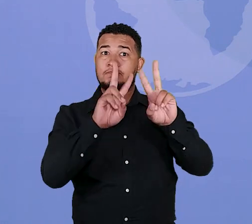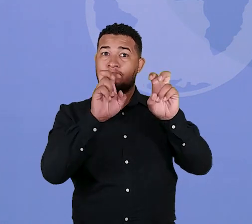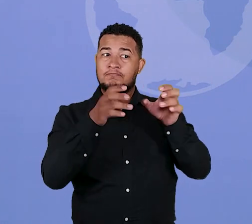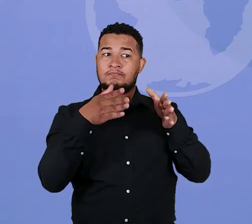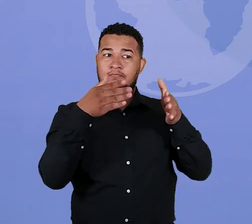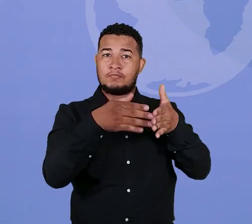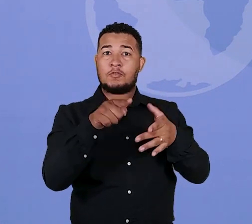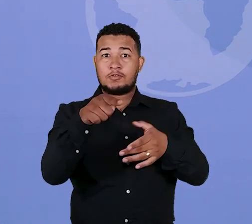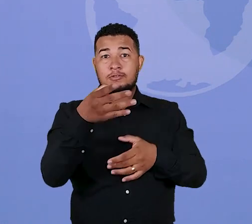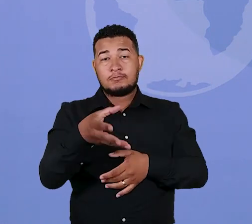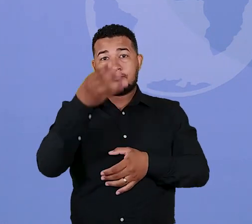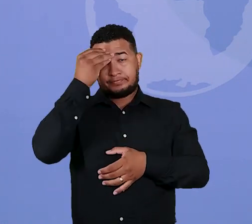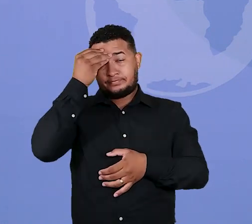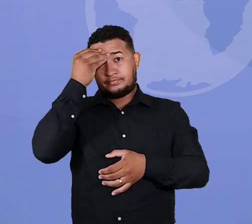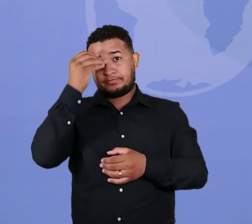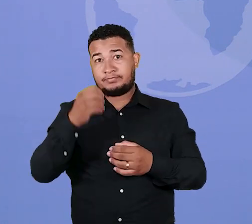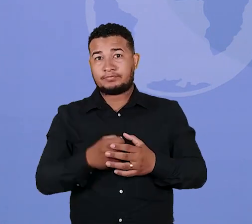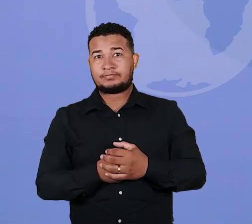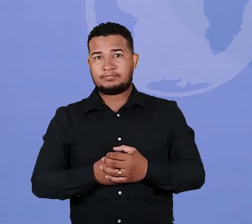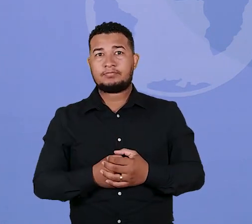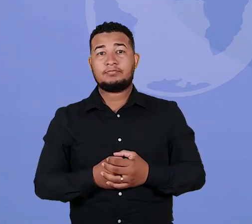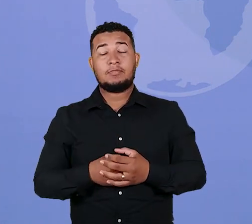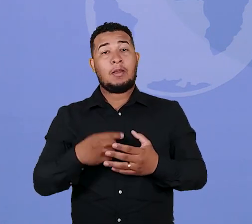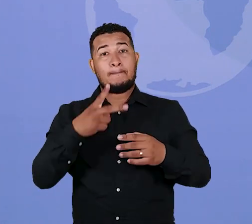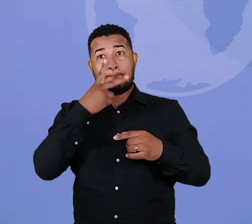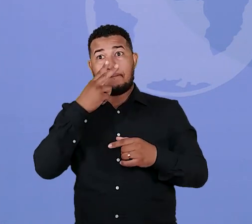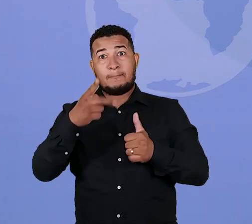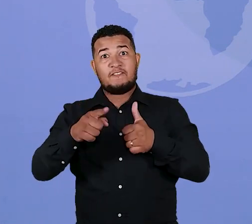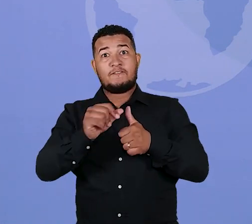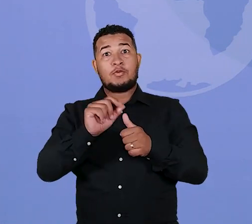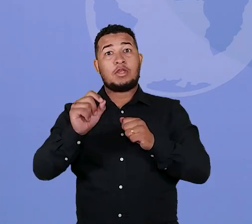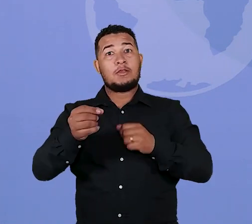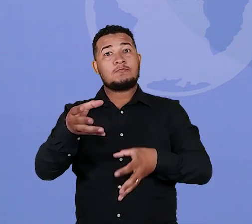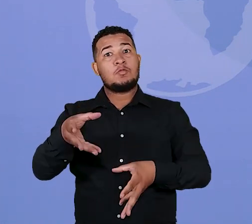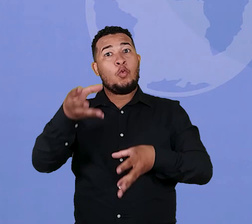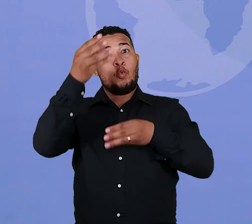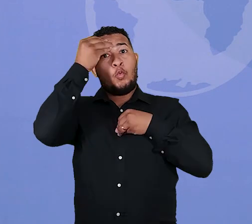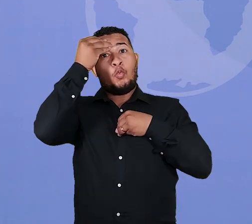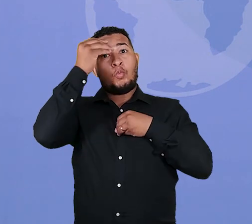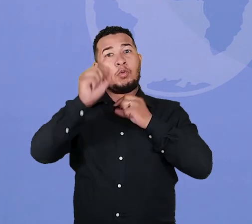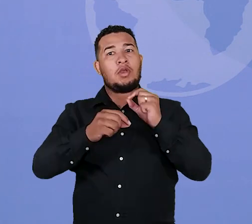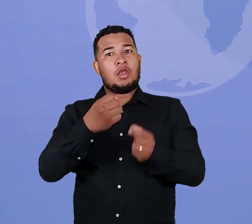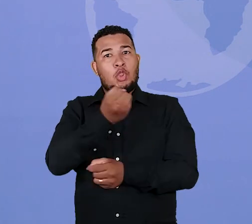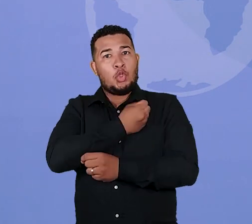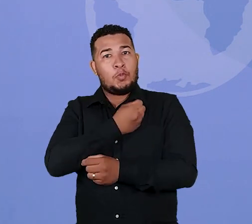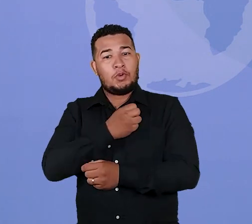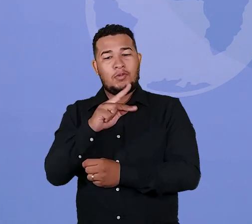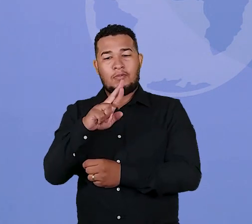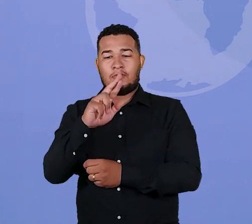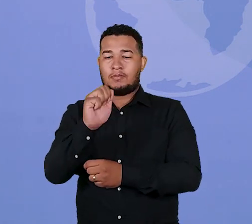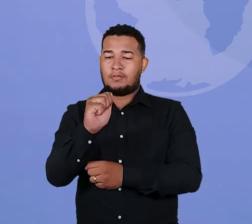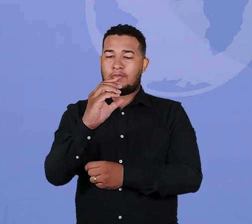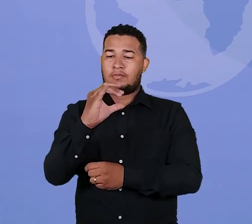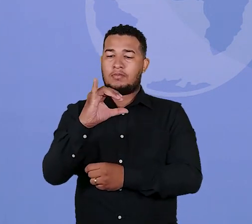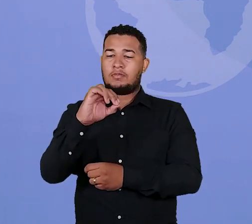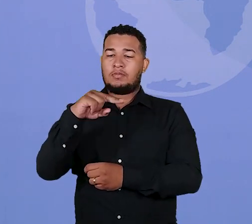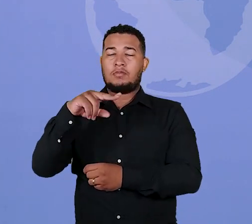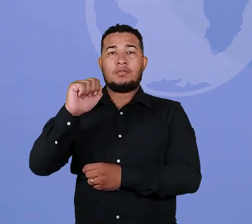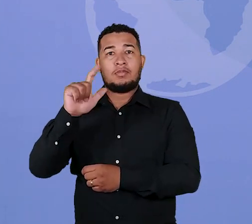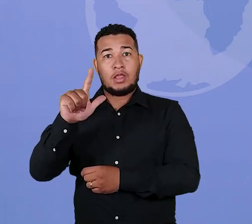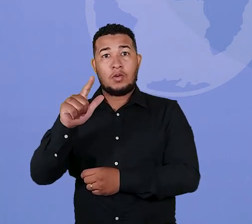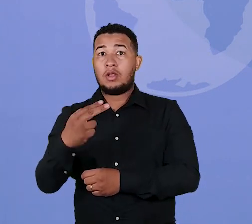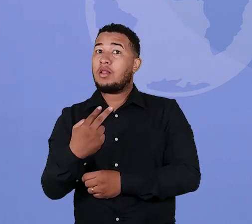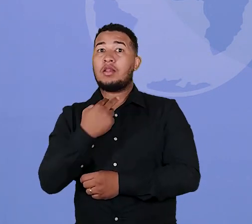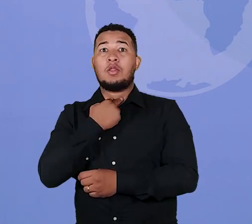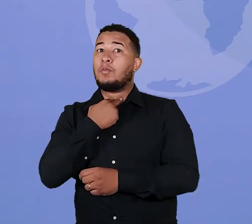bacana só para você gravar. A princípio, guarda aí no seu coração. Números racionais não podem ser